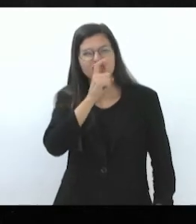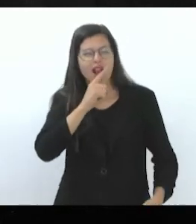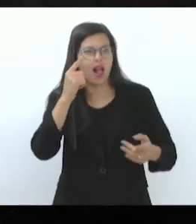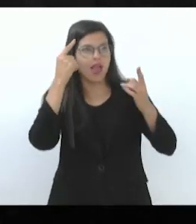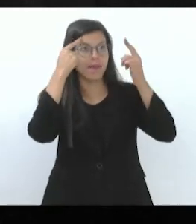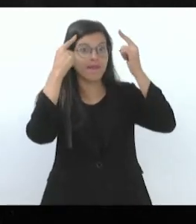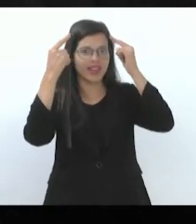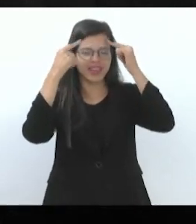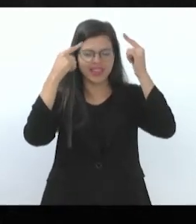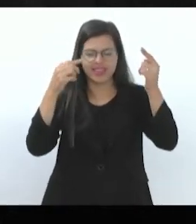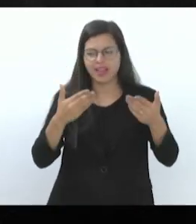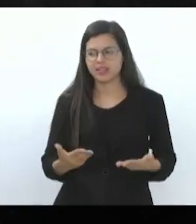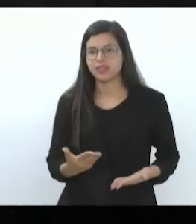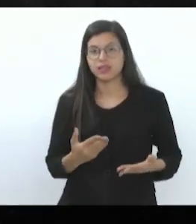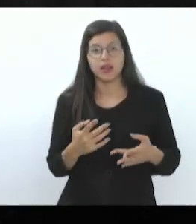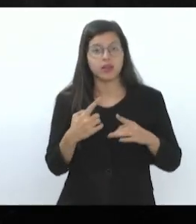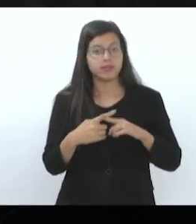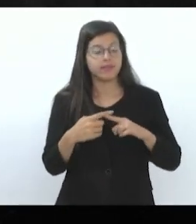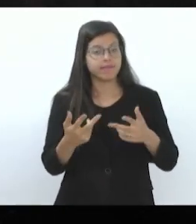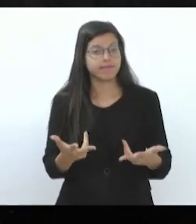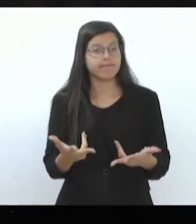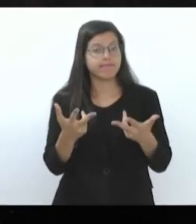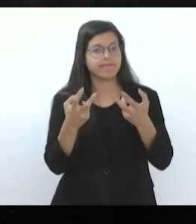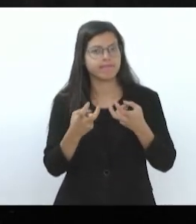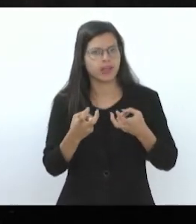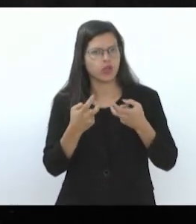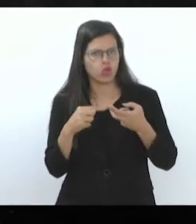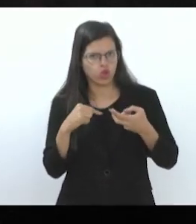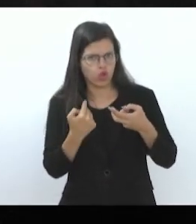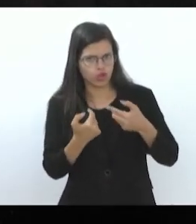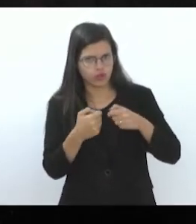prefere. Porque, veja só, nós fizemos a lei,